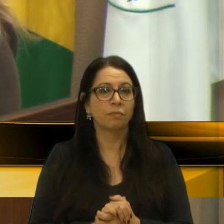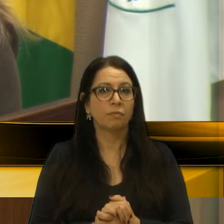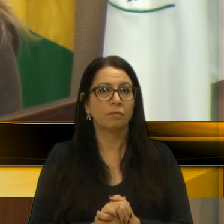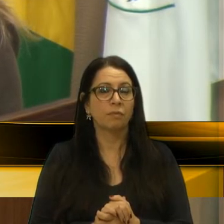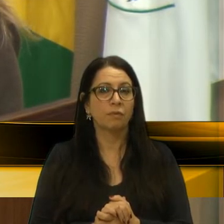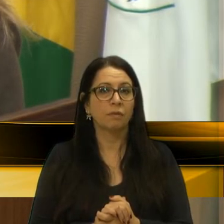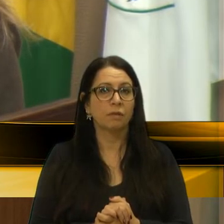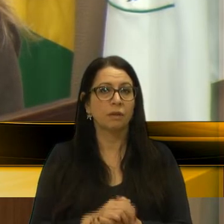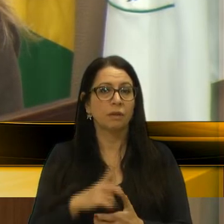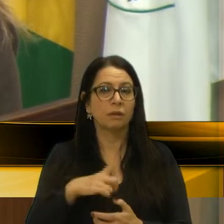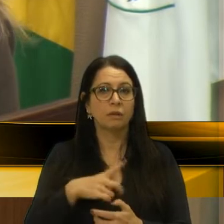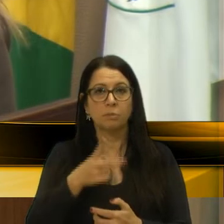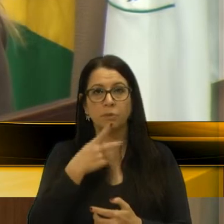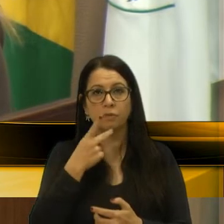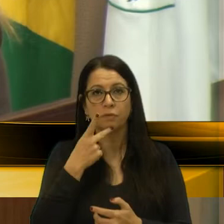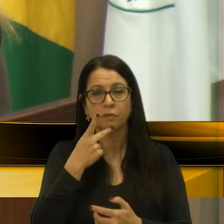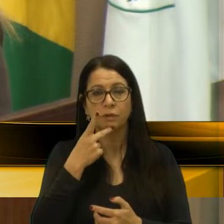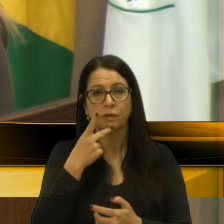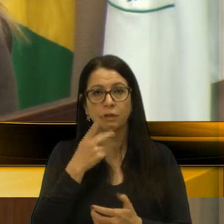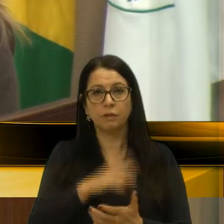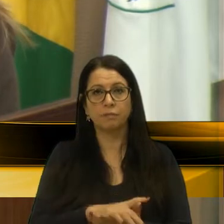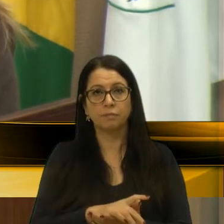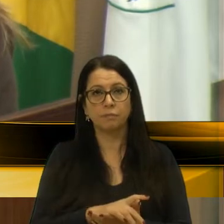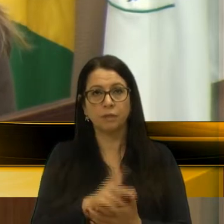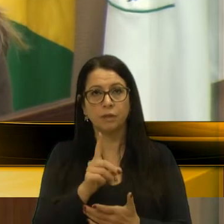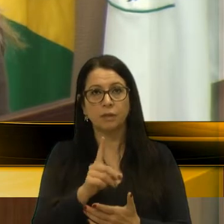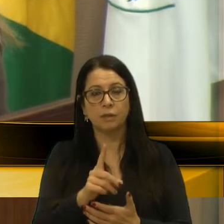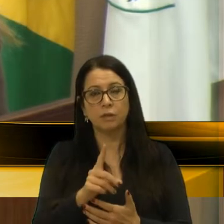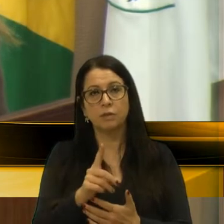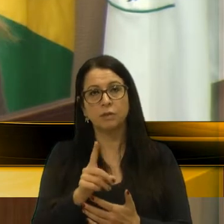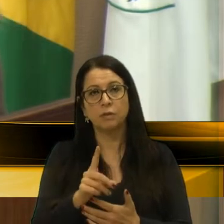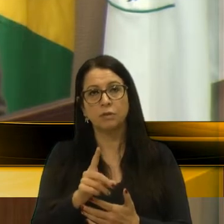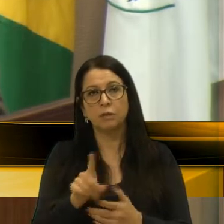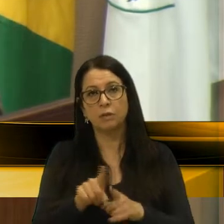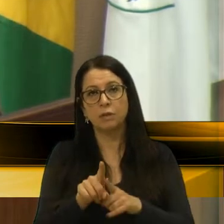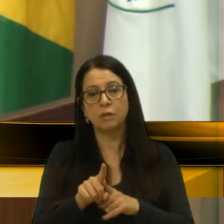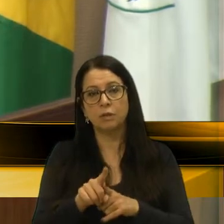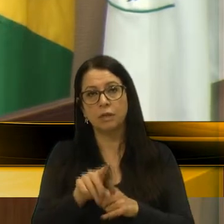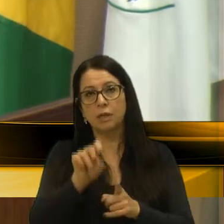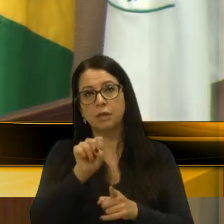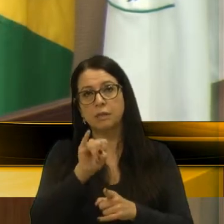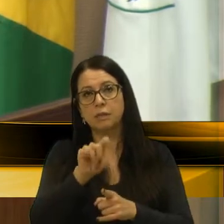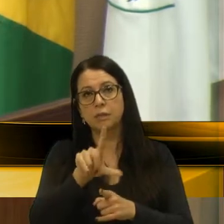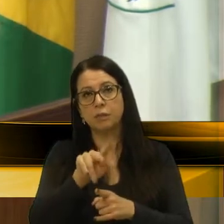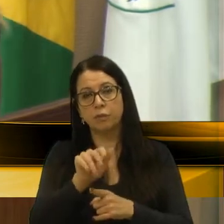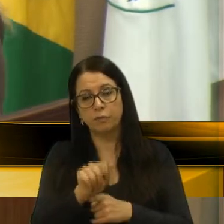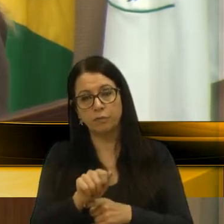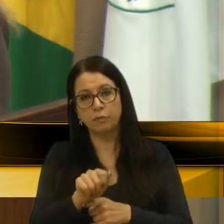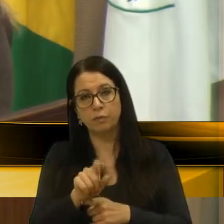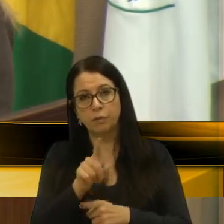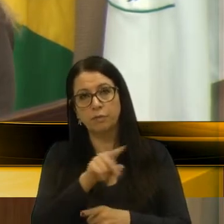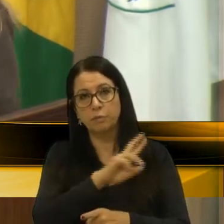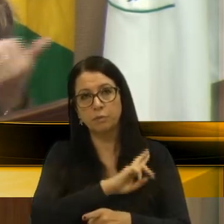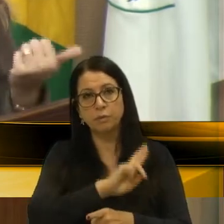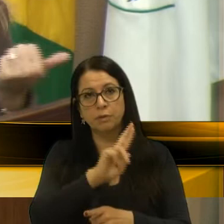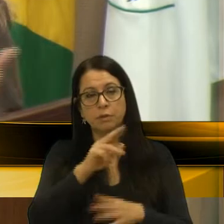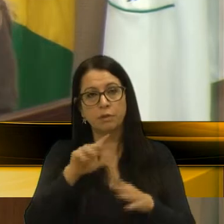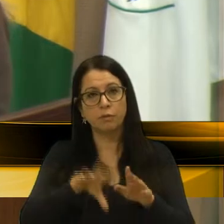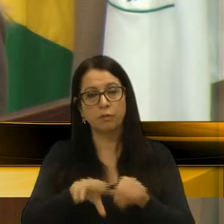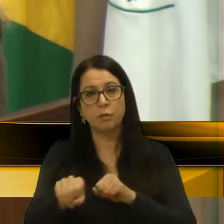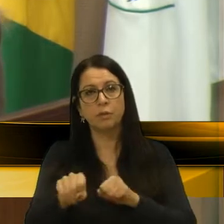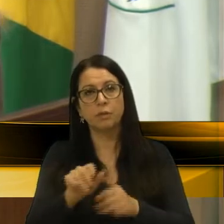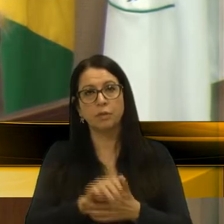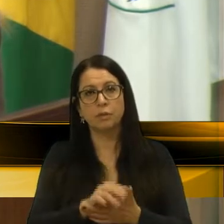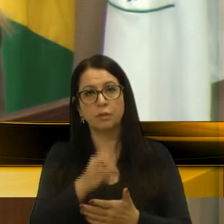Tem uma fala da doutora Silvia, que ontem eu encontrei, eu estava representando a casa na formatura